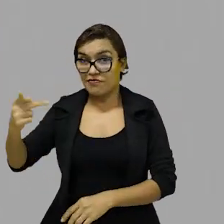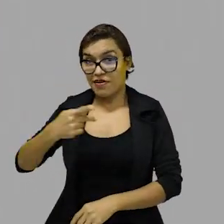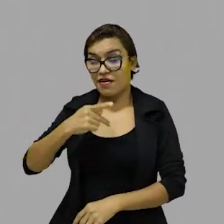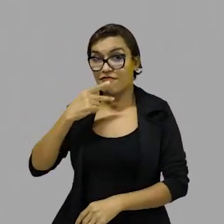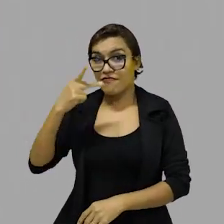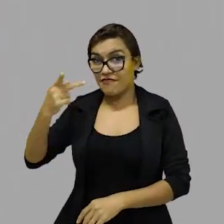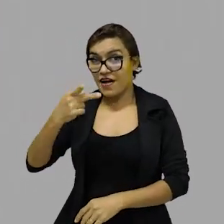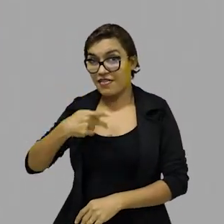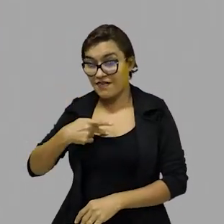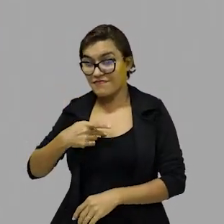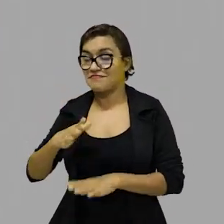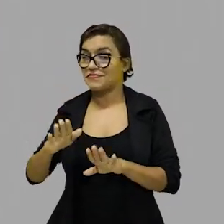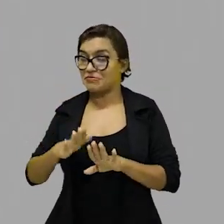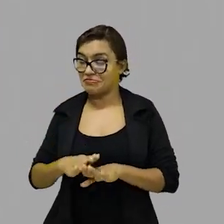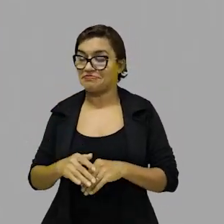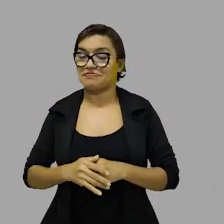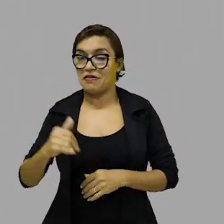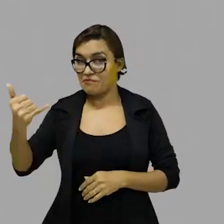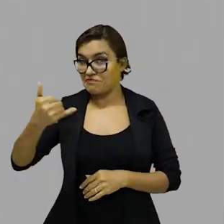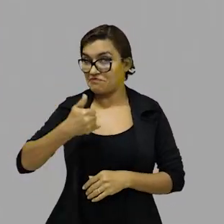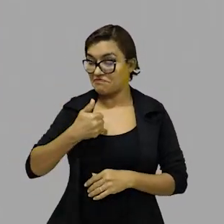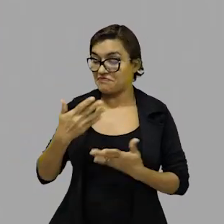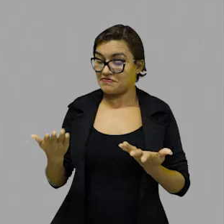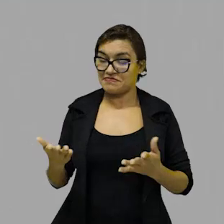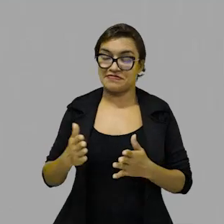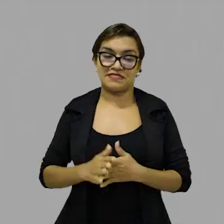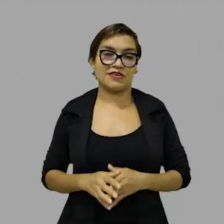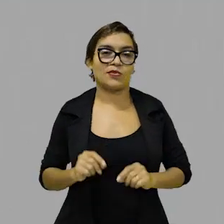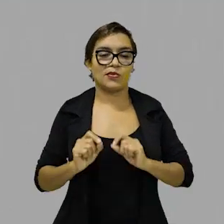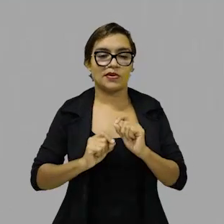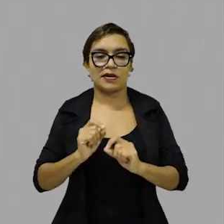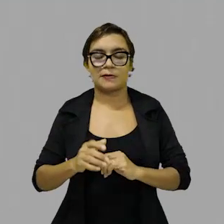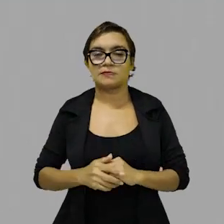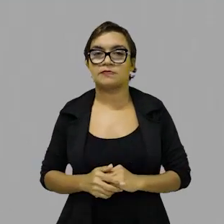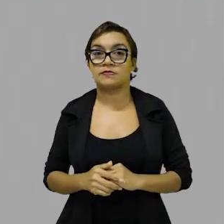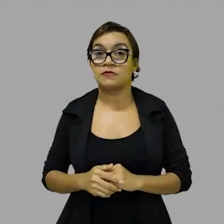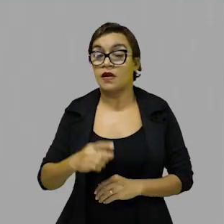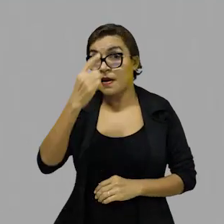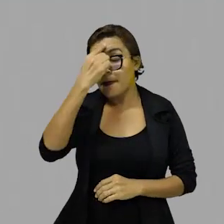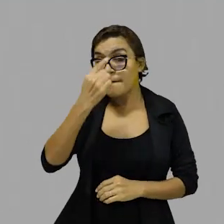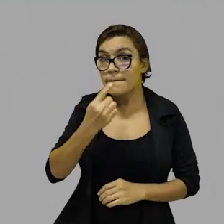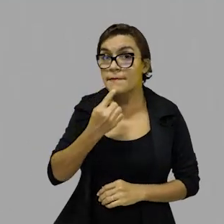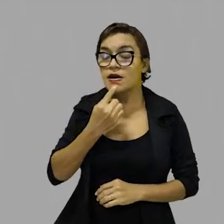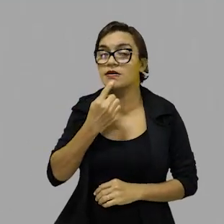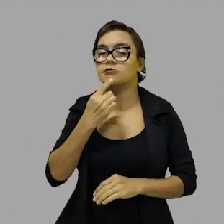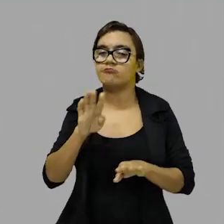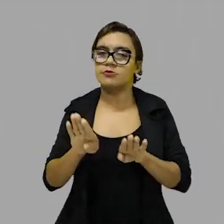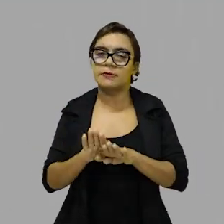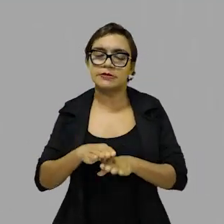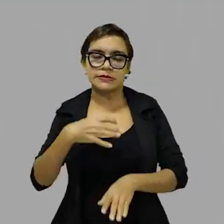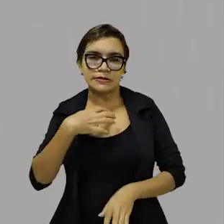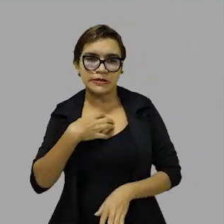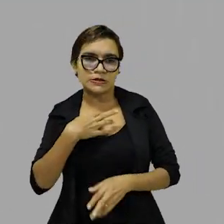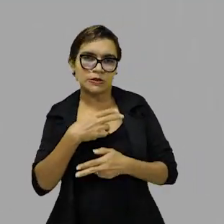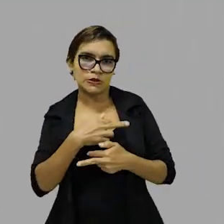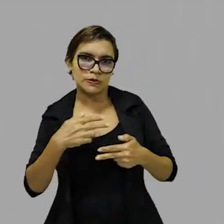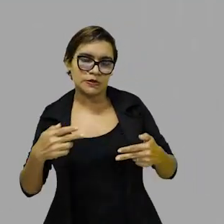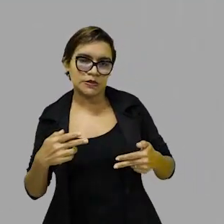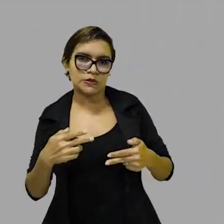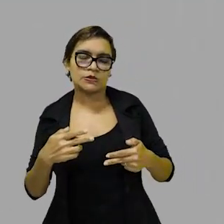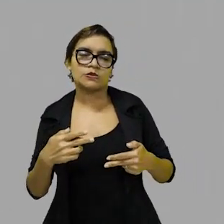vocês. Pronto, eu acabei de entender como é que funcionava o expressionismo. Imagem, sentimento,